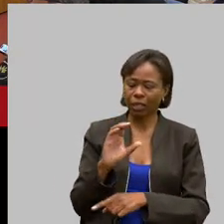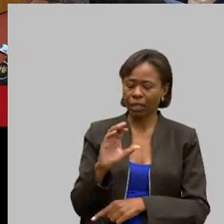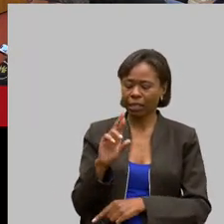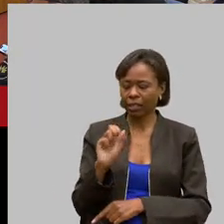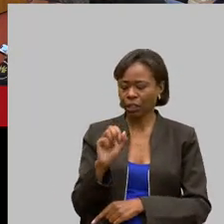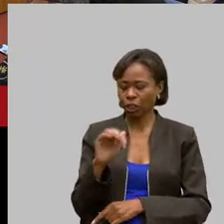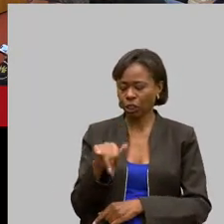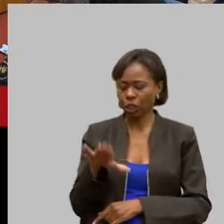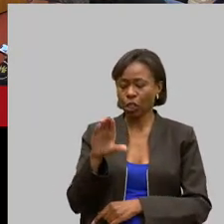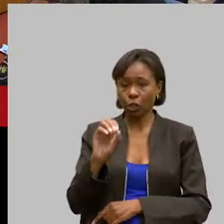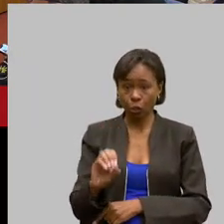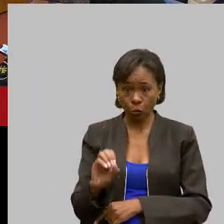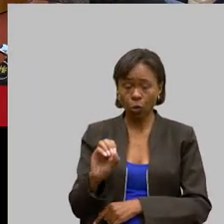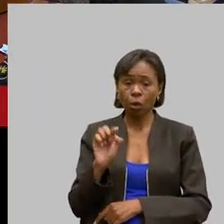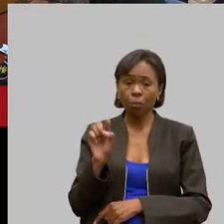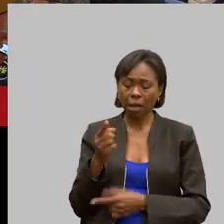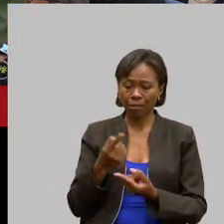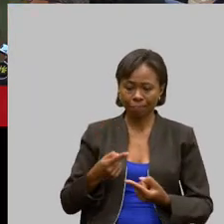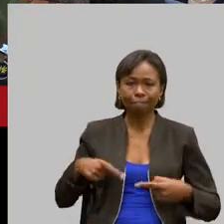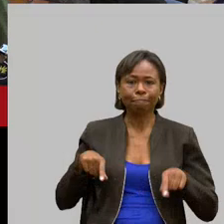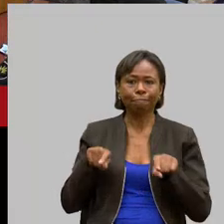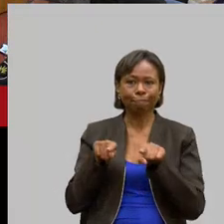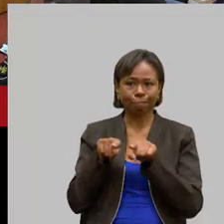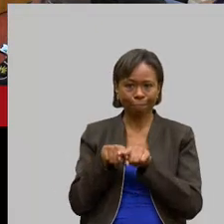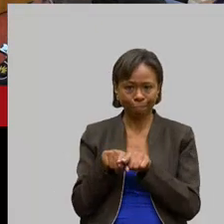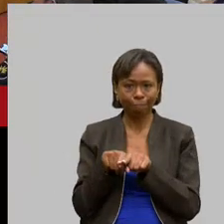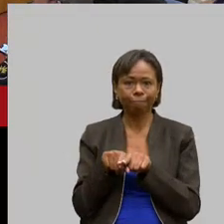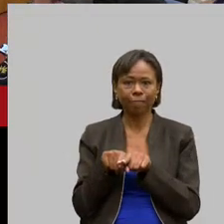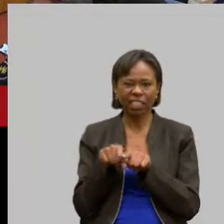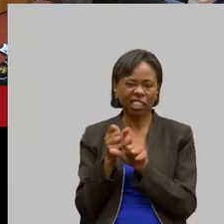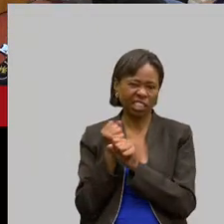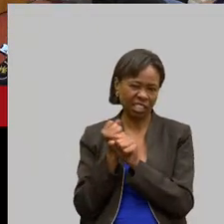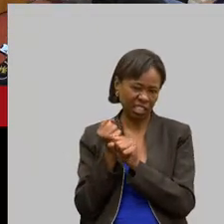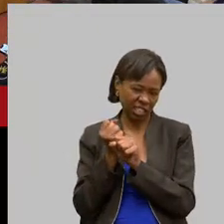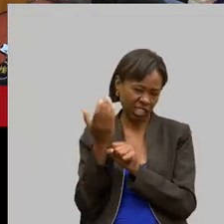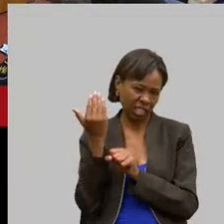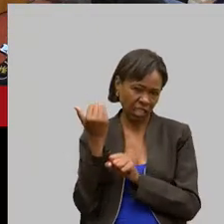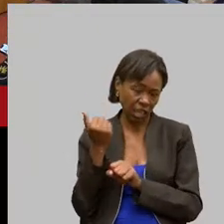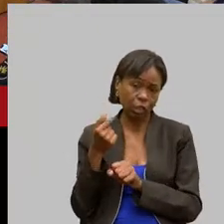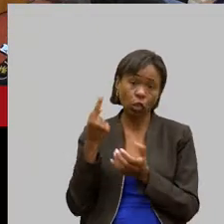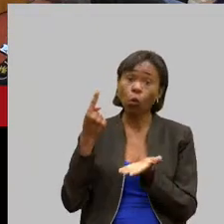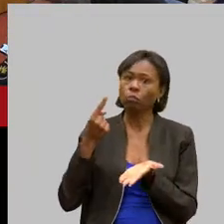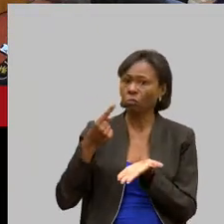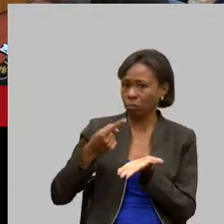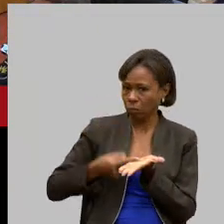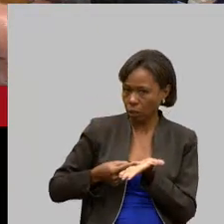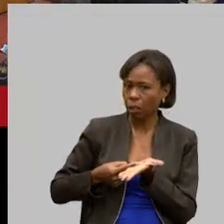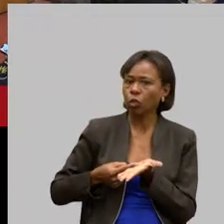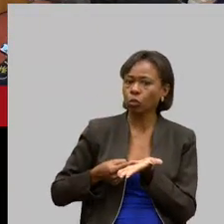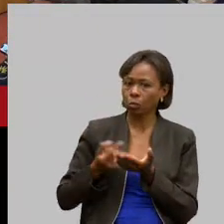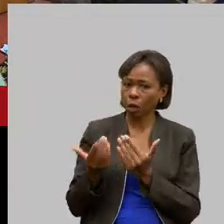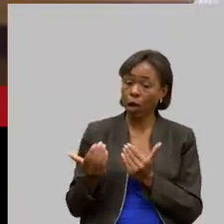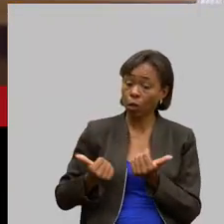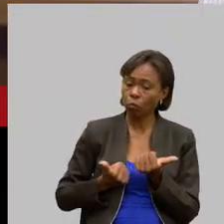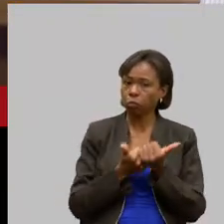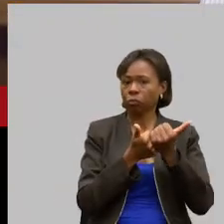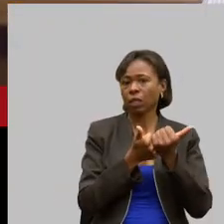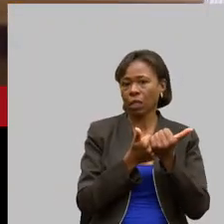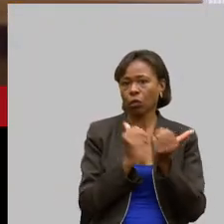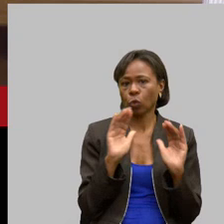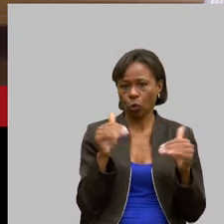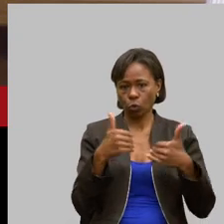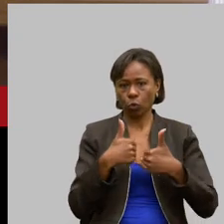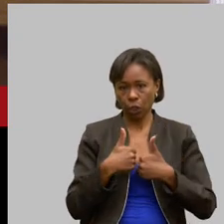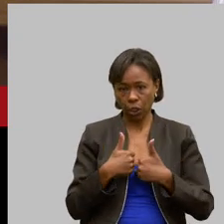Silveira pela parceria de alguns anos pelo compromisso em favor da nossa causa e